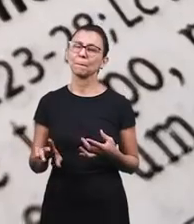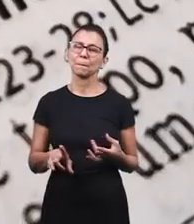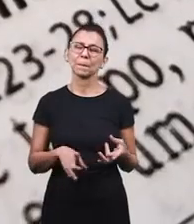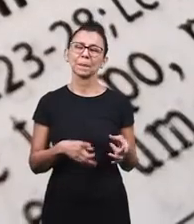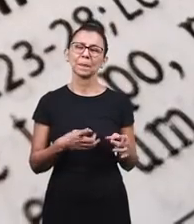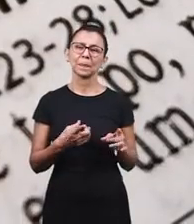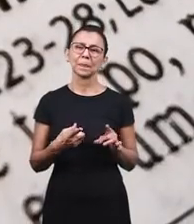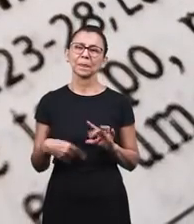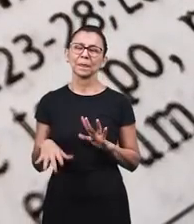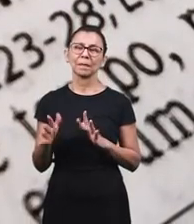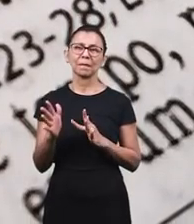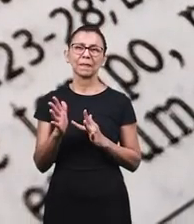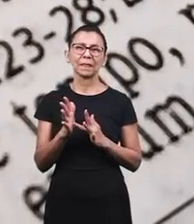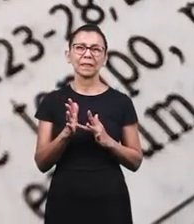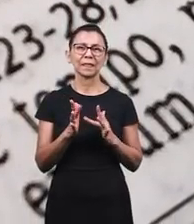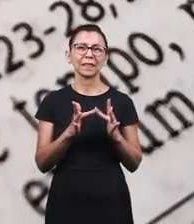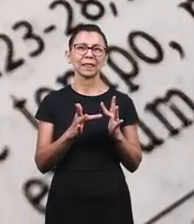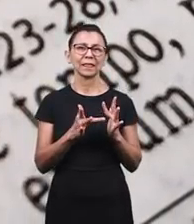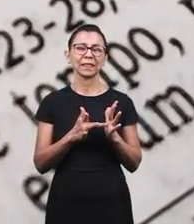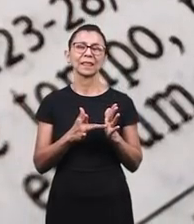Manso e suave,